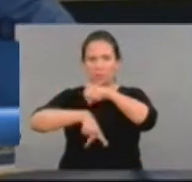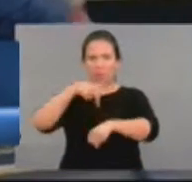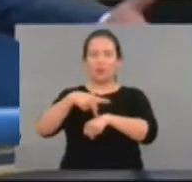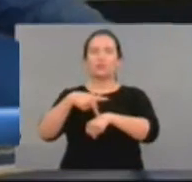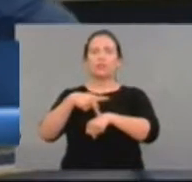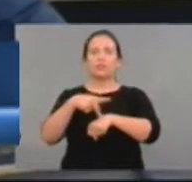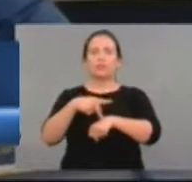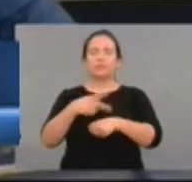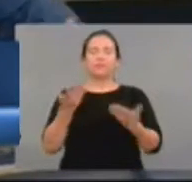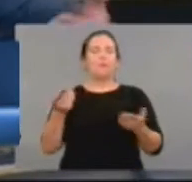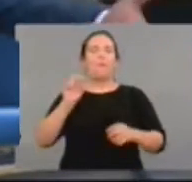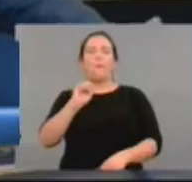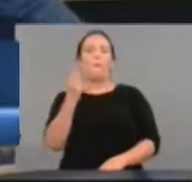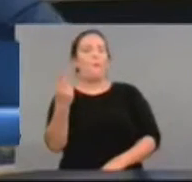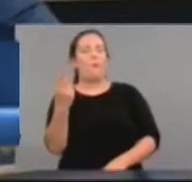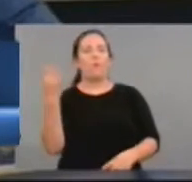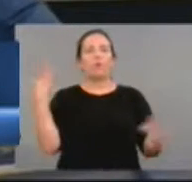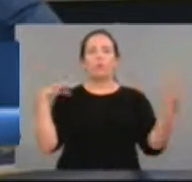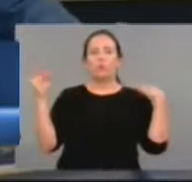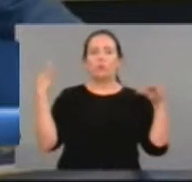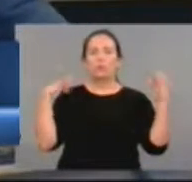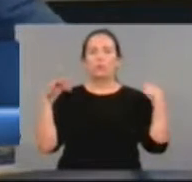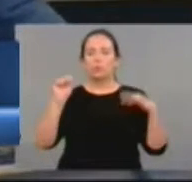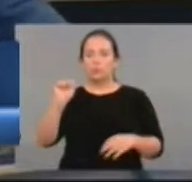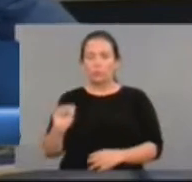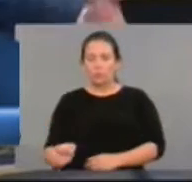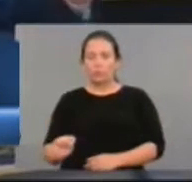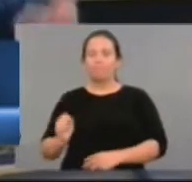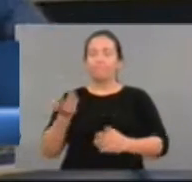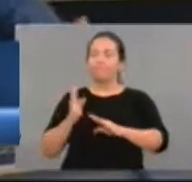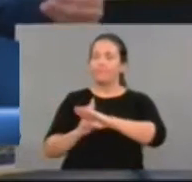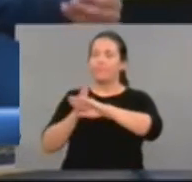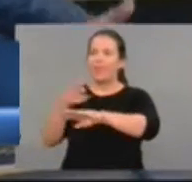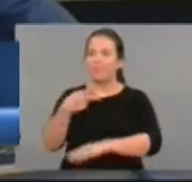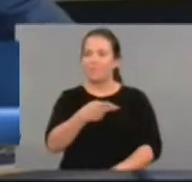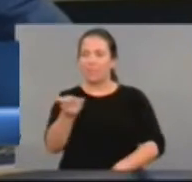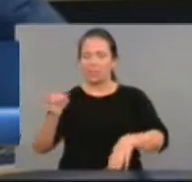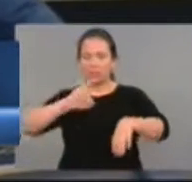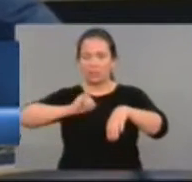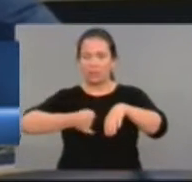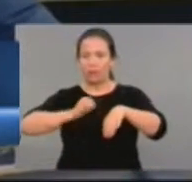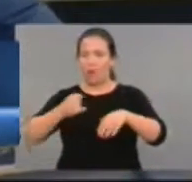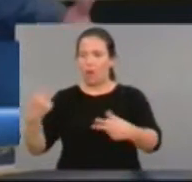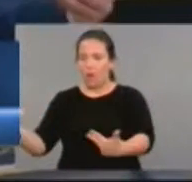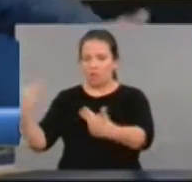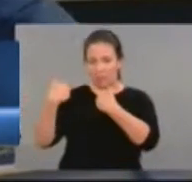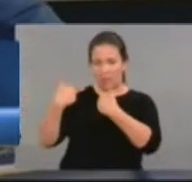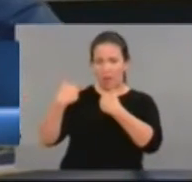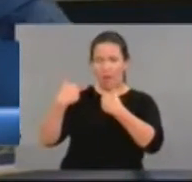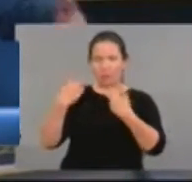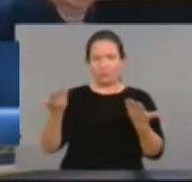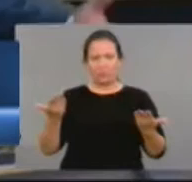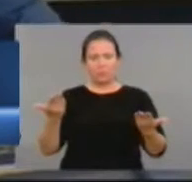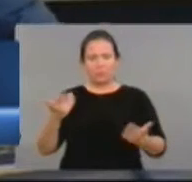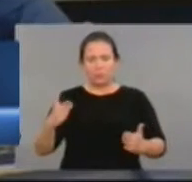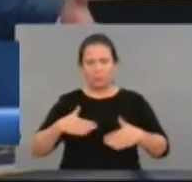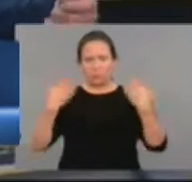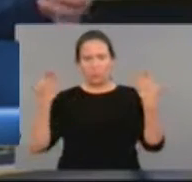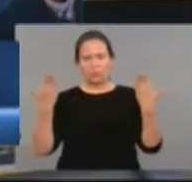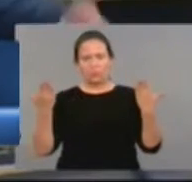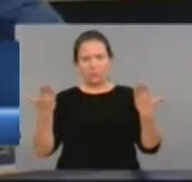turista do sudeste do Brasil ou do do Nordeste mesmo que vem e que sofre um um um assalto desse à mão armada ou uma